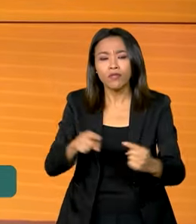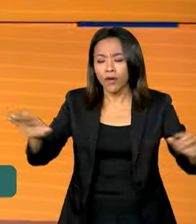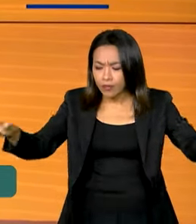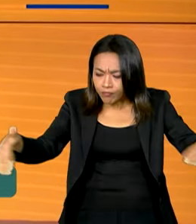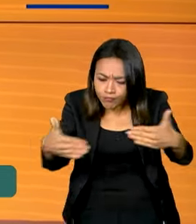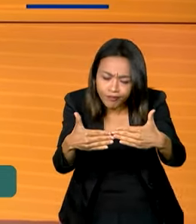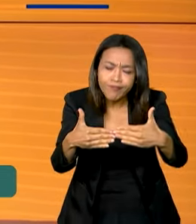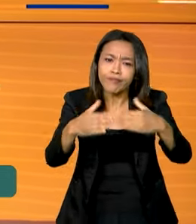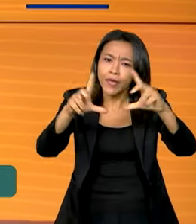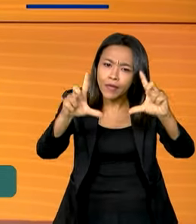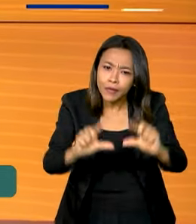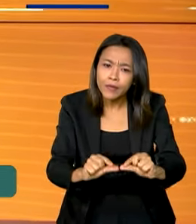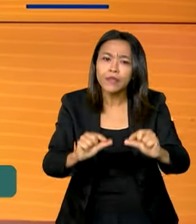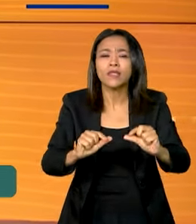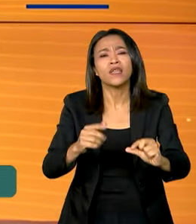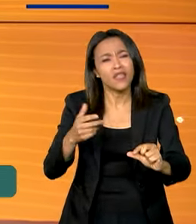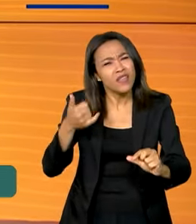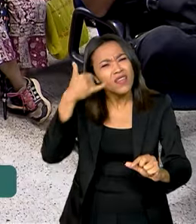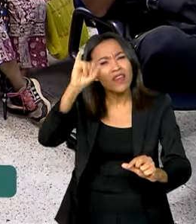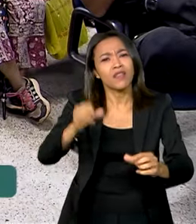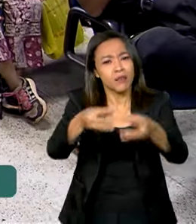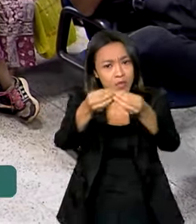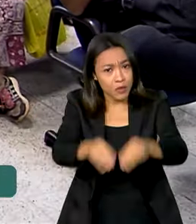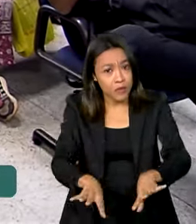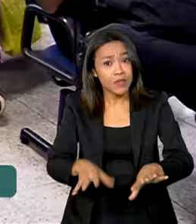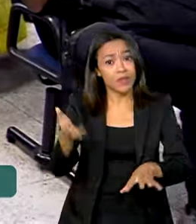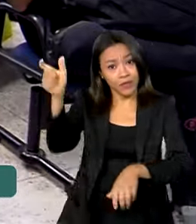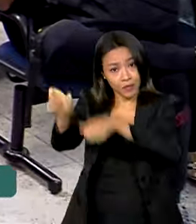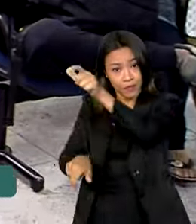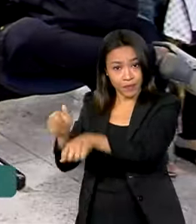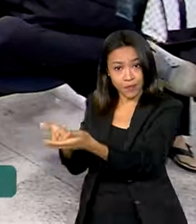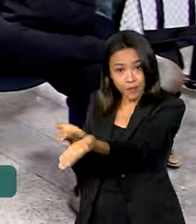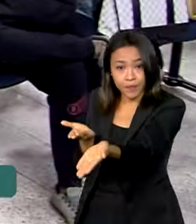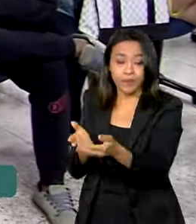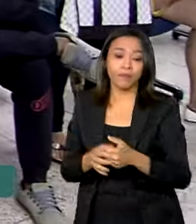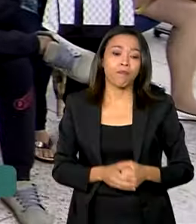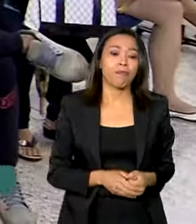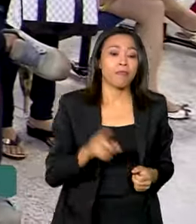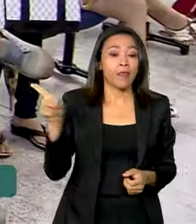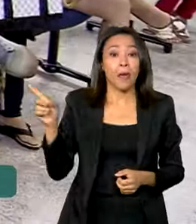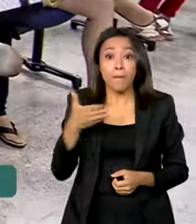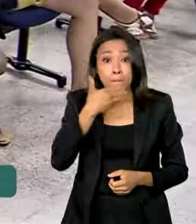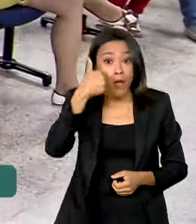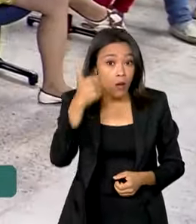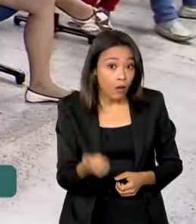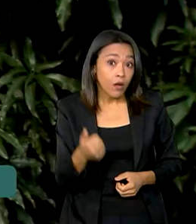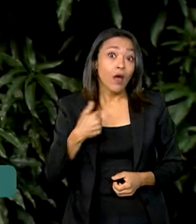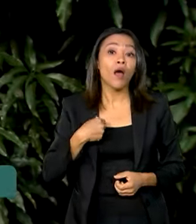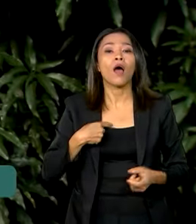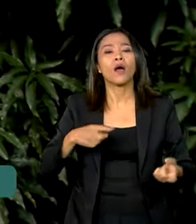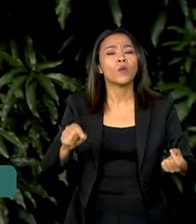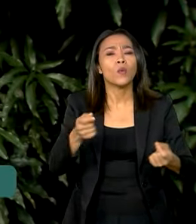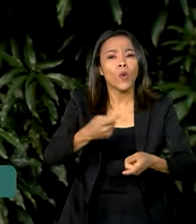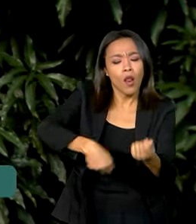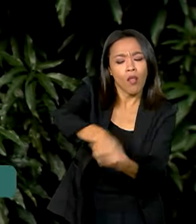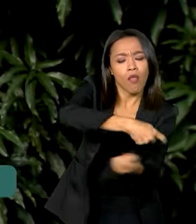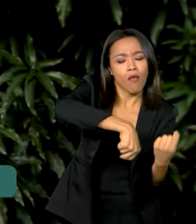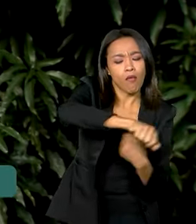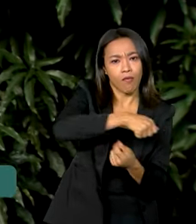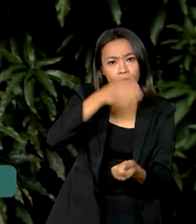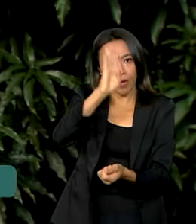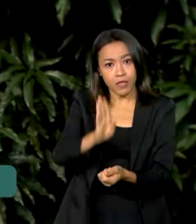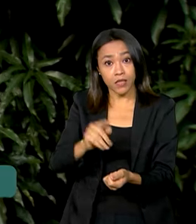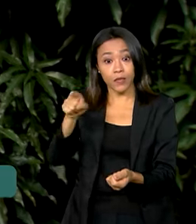evitar puni aos contribuintes com o objetivo de melhorar o ambiente de negócios do país a Receita Federal